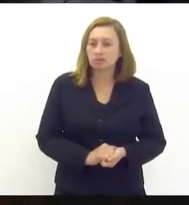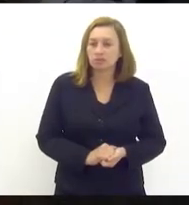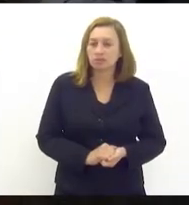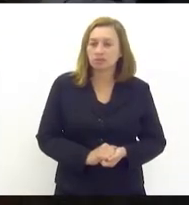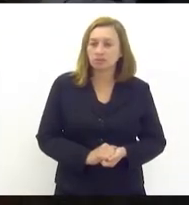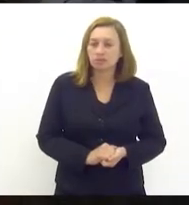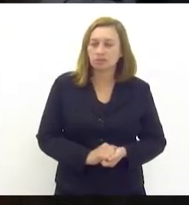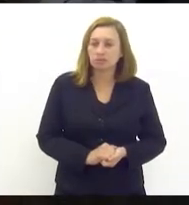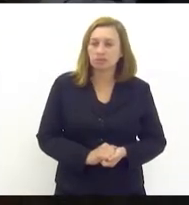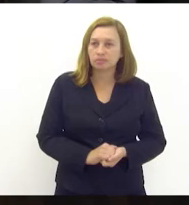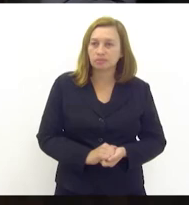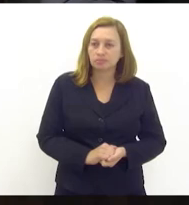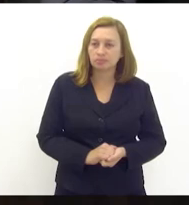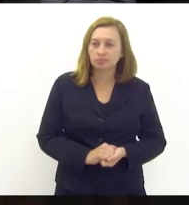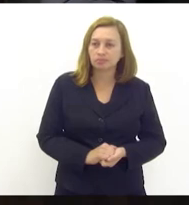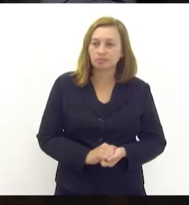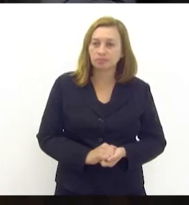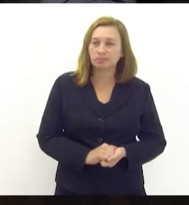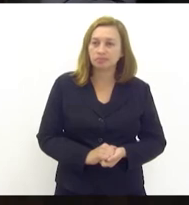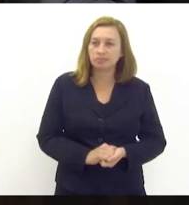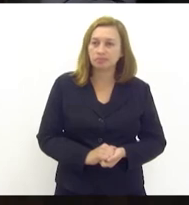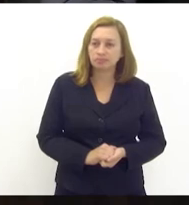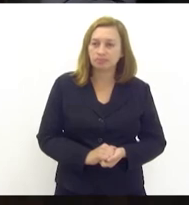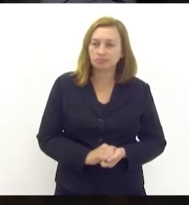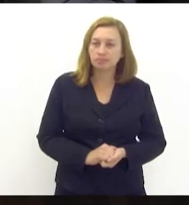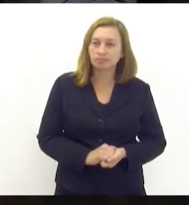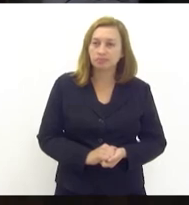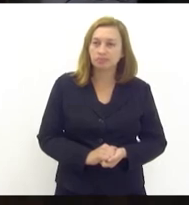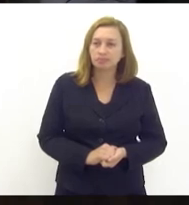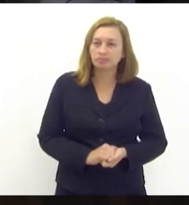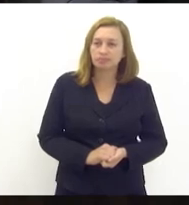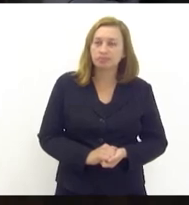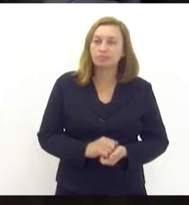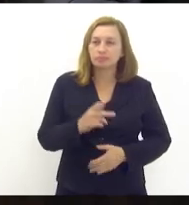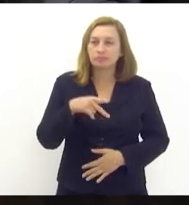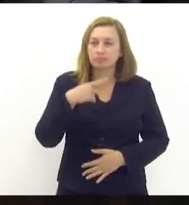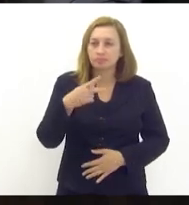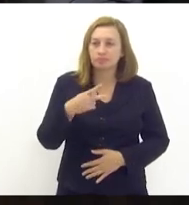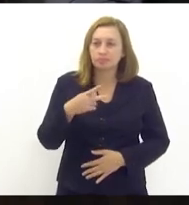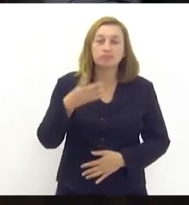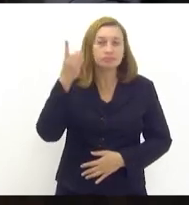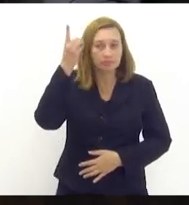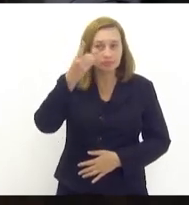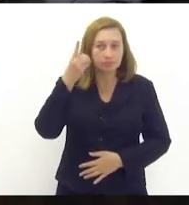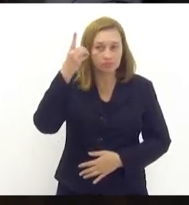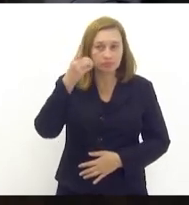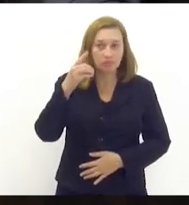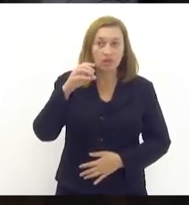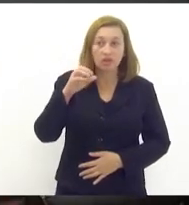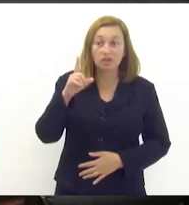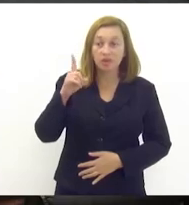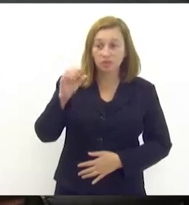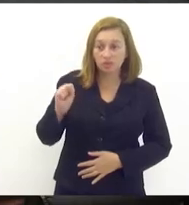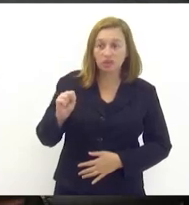Obrigado meu nome Deputado Serafim com a palavra nosso nome deputado